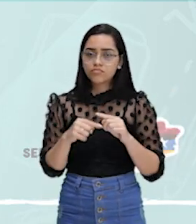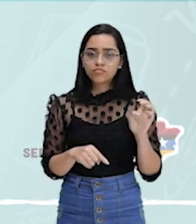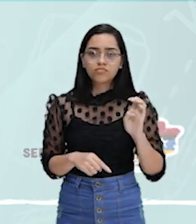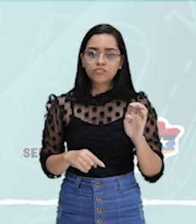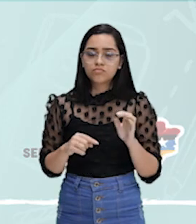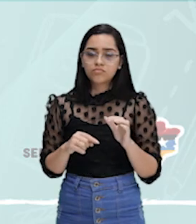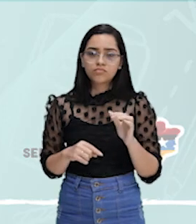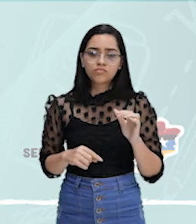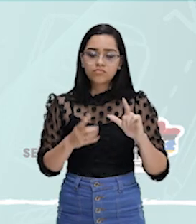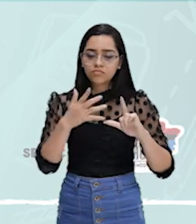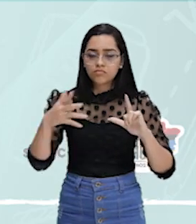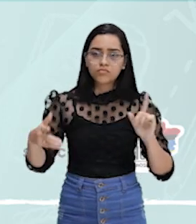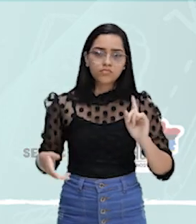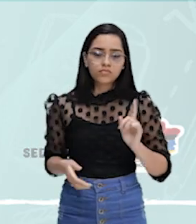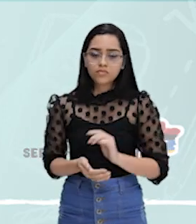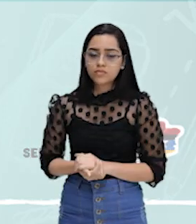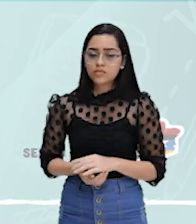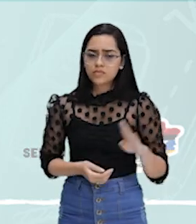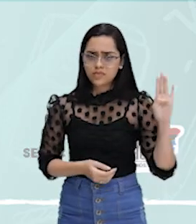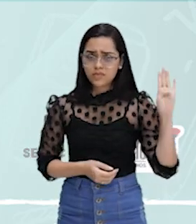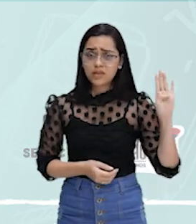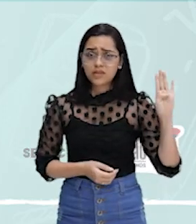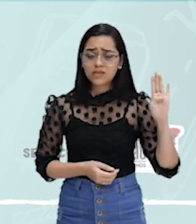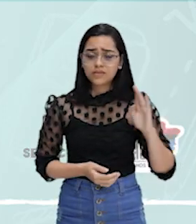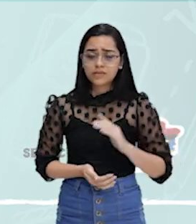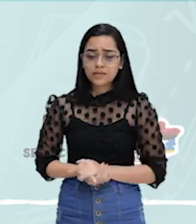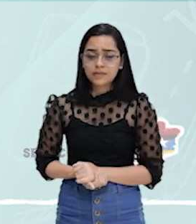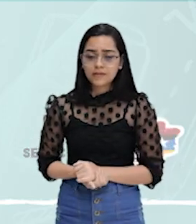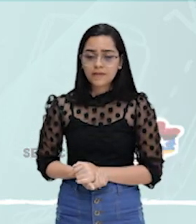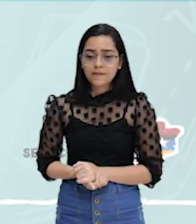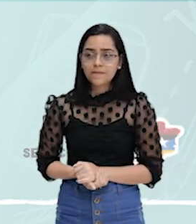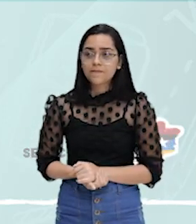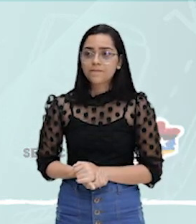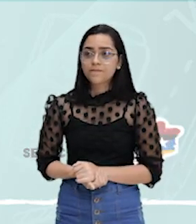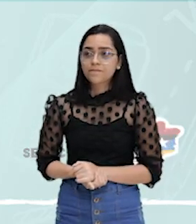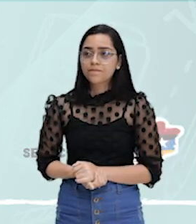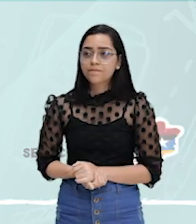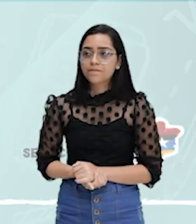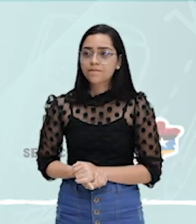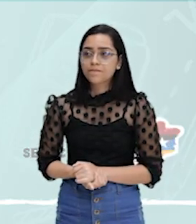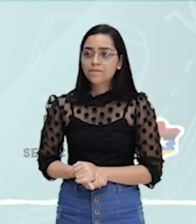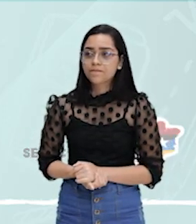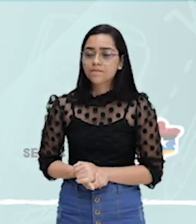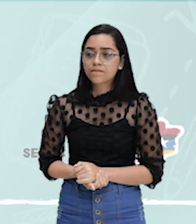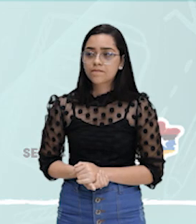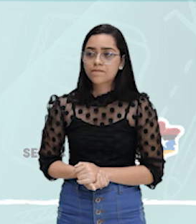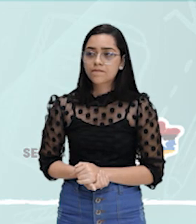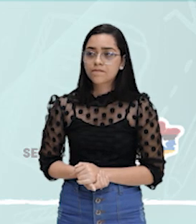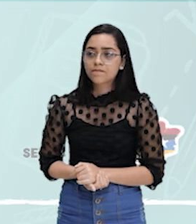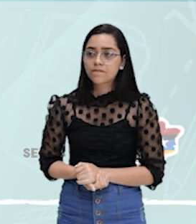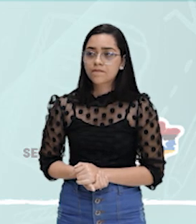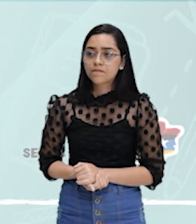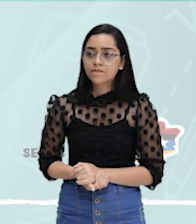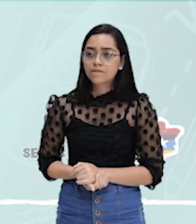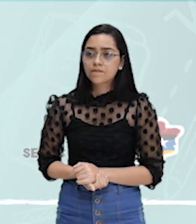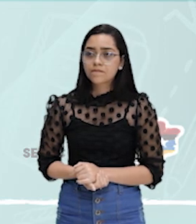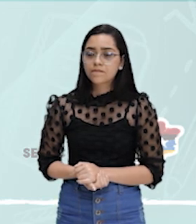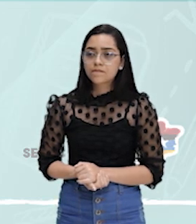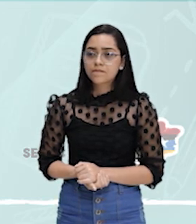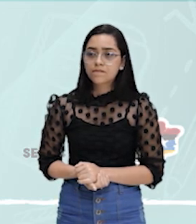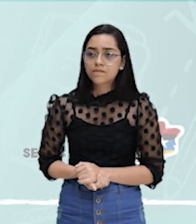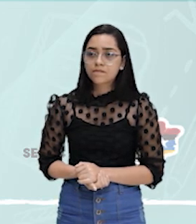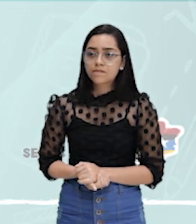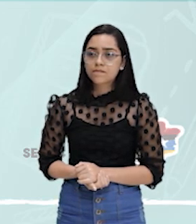isso. Critica a manutenção de ditaduras na América do Sul e representa o posicionamento daqueles que defendiam a continuidade